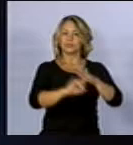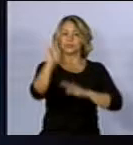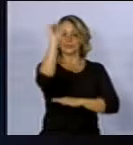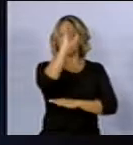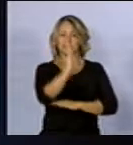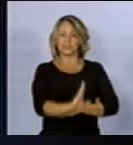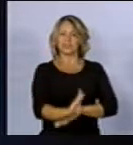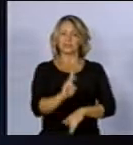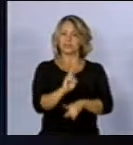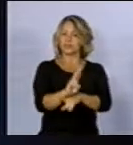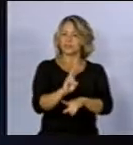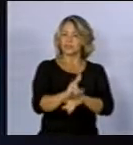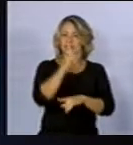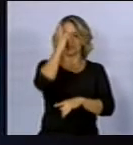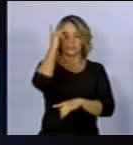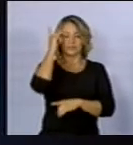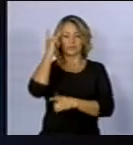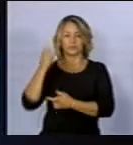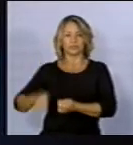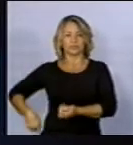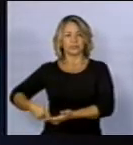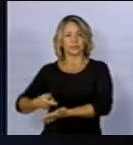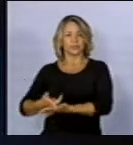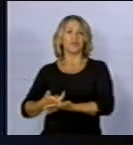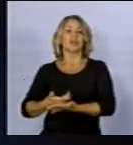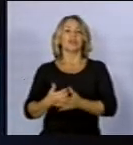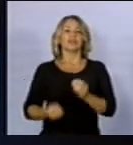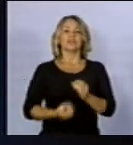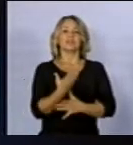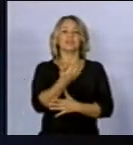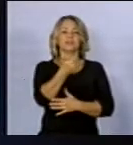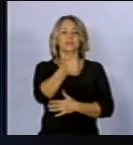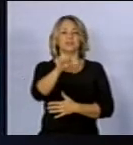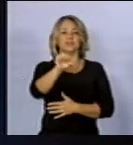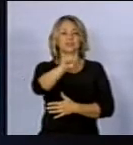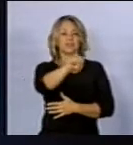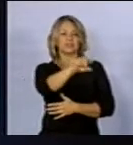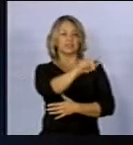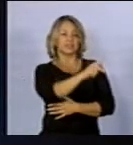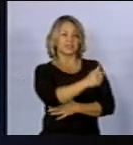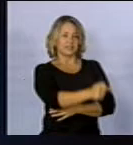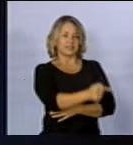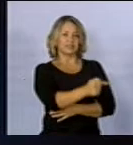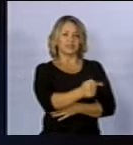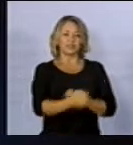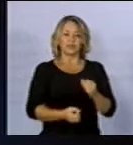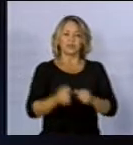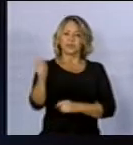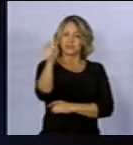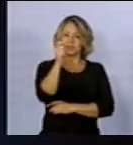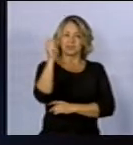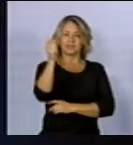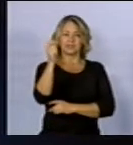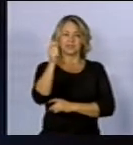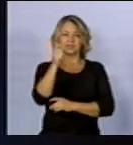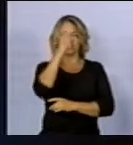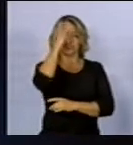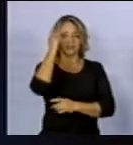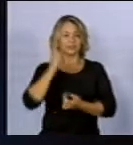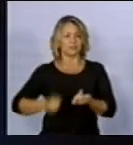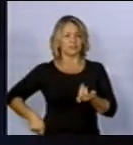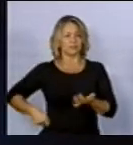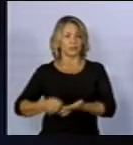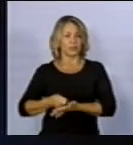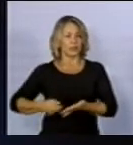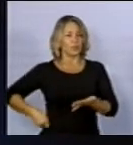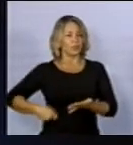Consumidor criado em 1987 que é uma associação de consumidores sem fins lucrativos